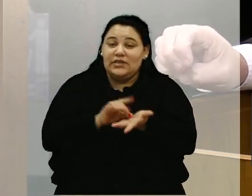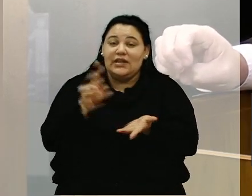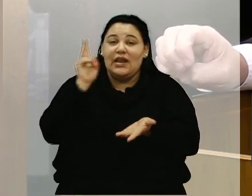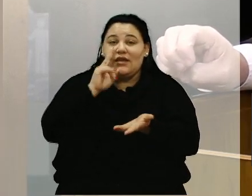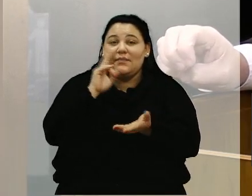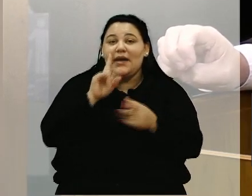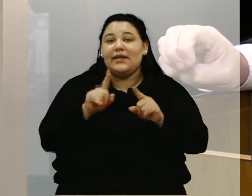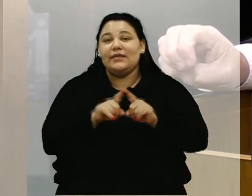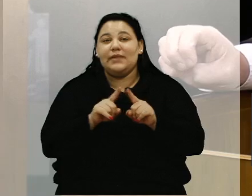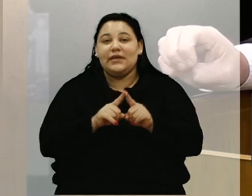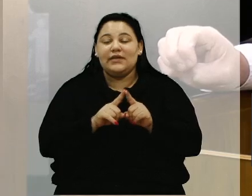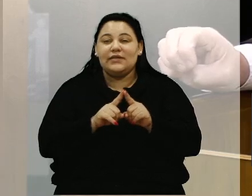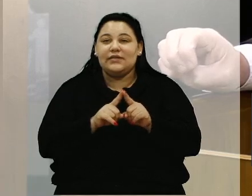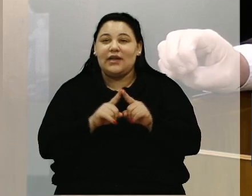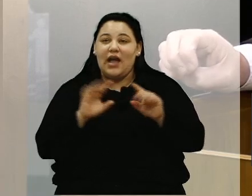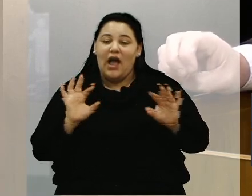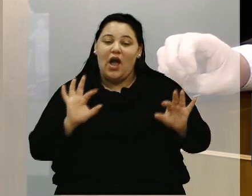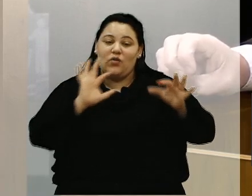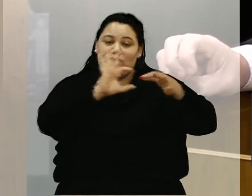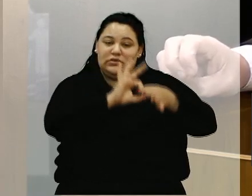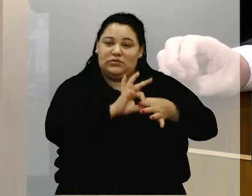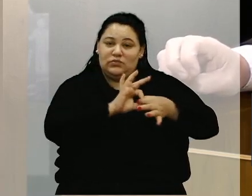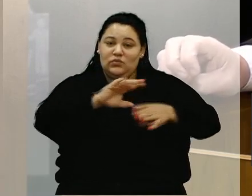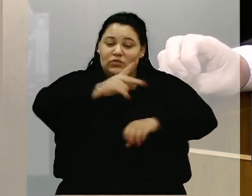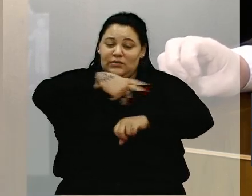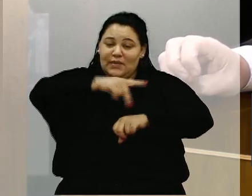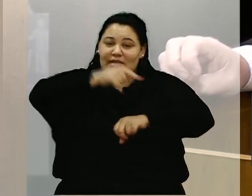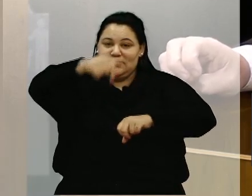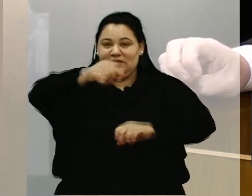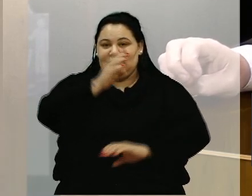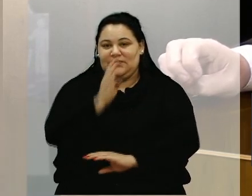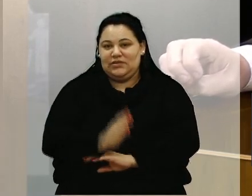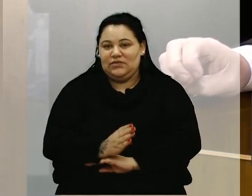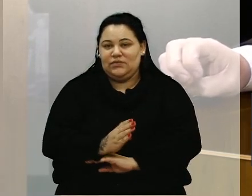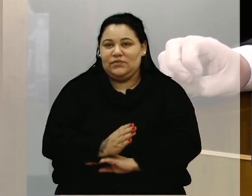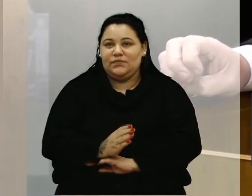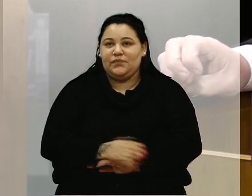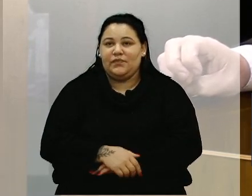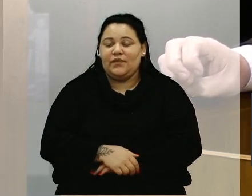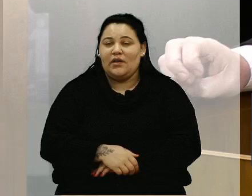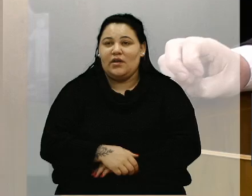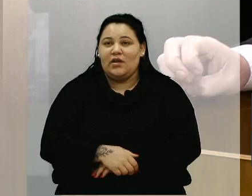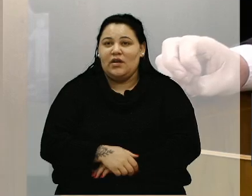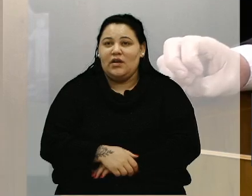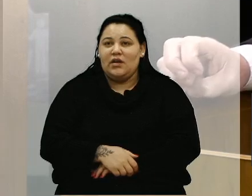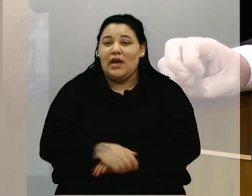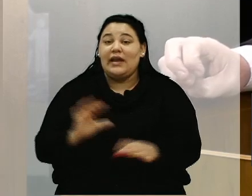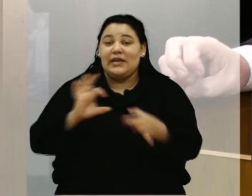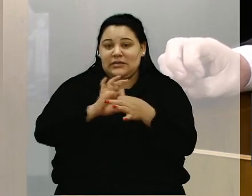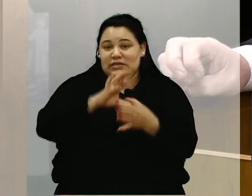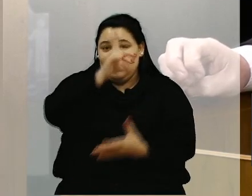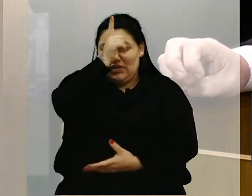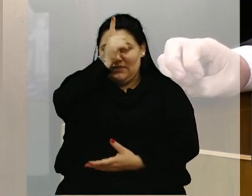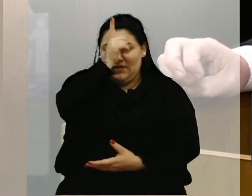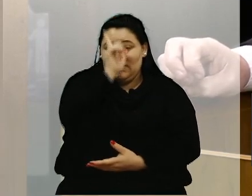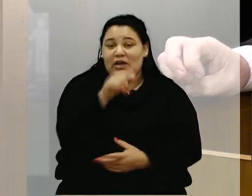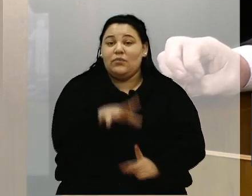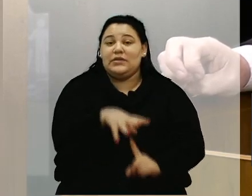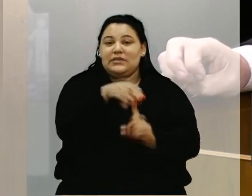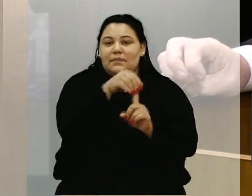também, né, a ligação com esse país tão importante, a Alemanha, que inclusive é um dos principais, se não o principal